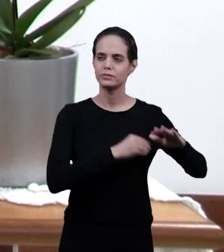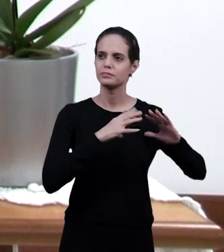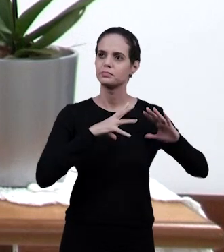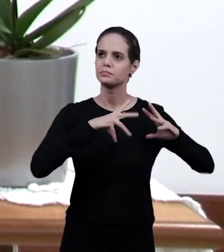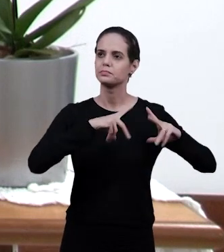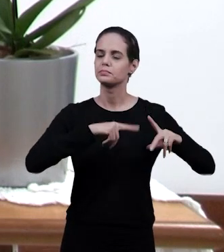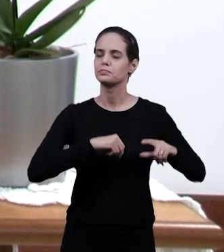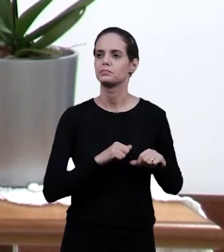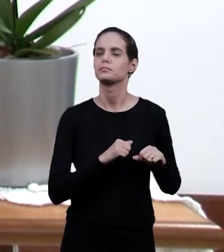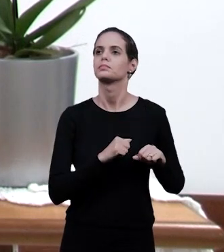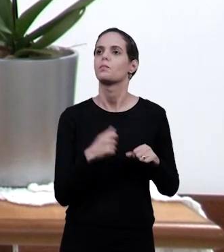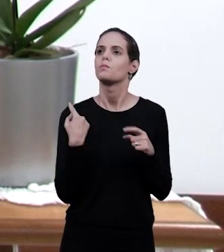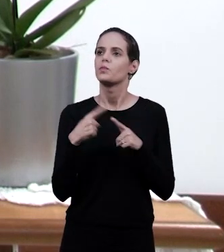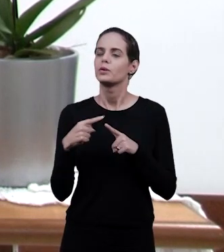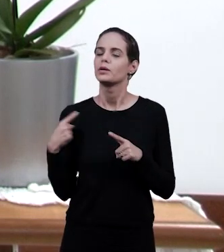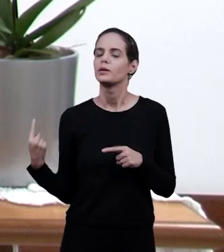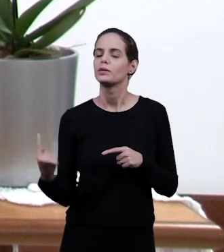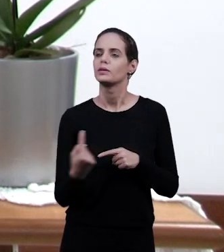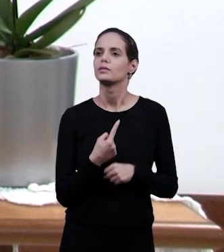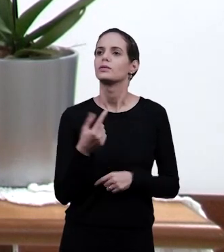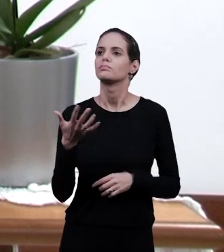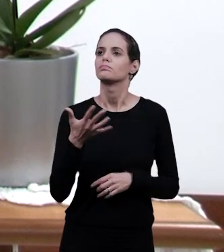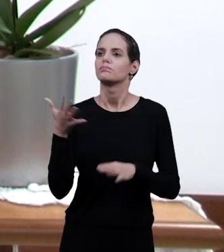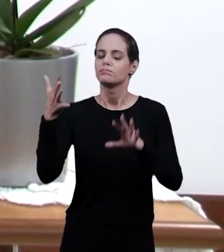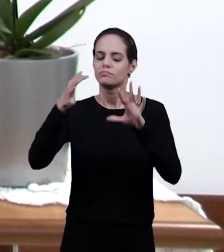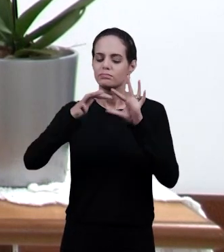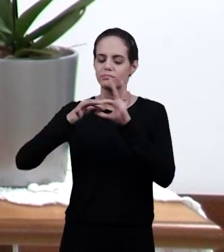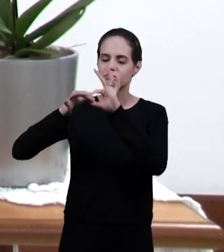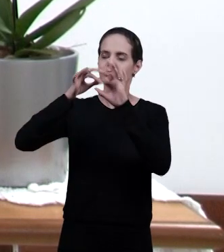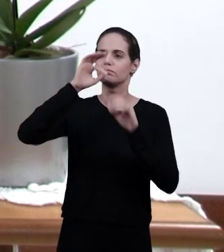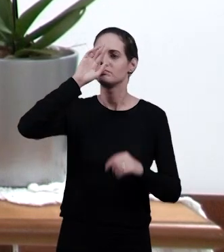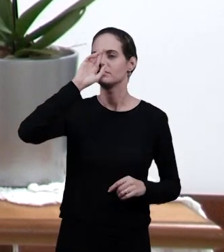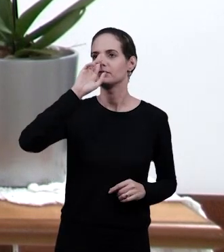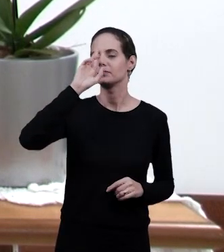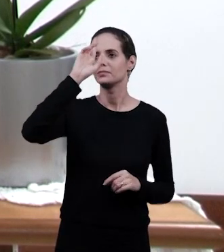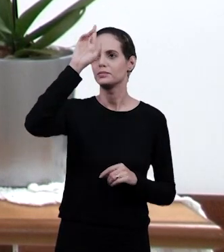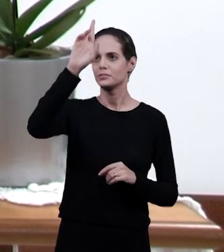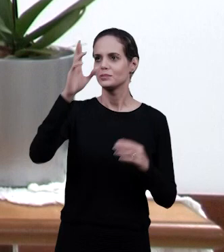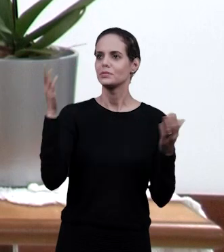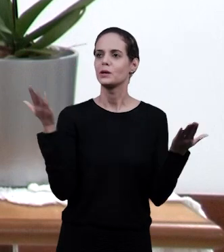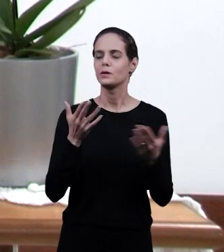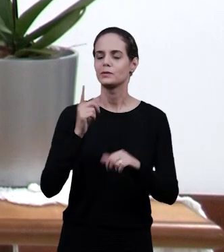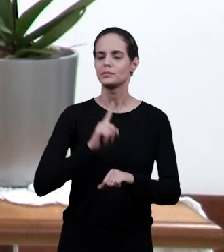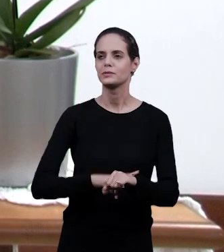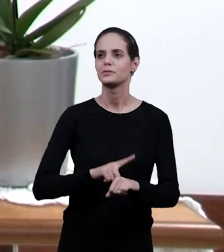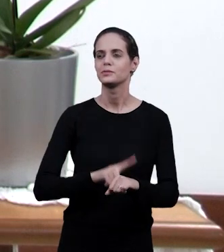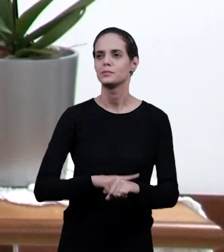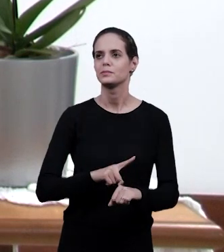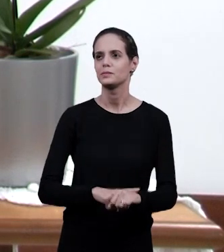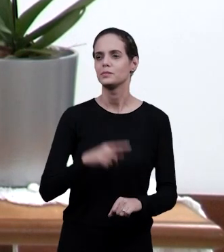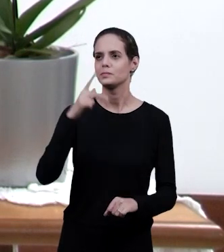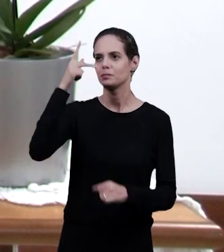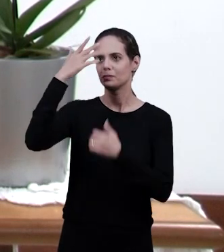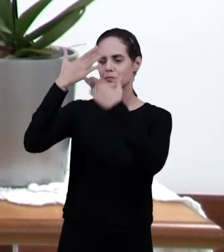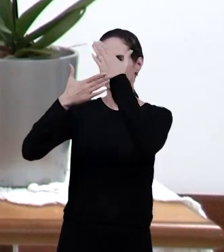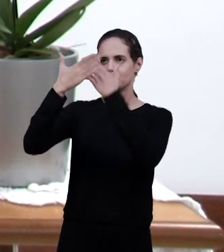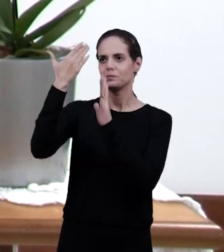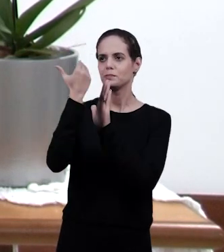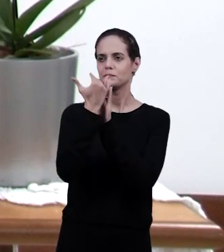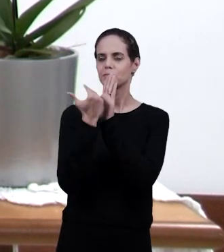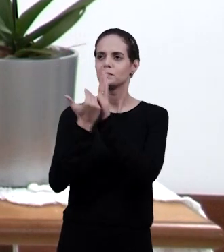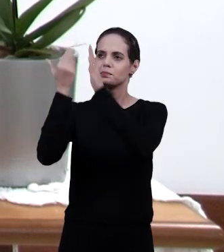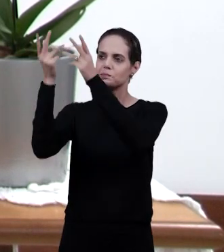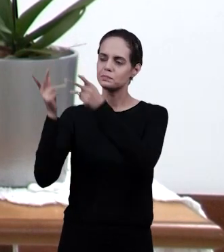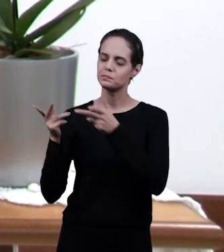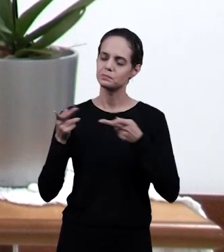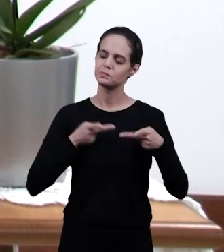qualquer transgressão, porque queremos estar em íntima comunhão contigo para este instante, ó Deus, nesta programação.